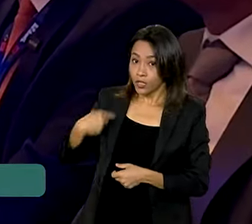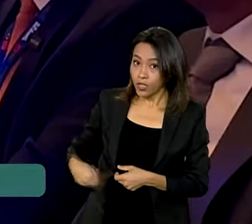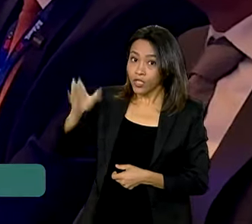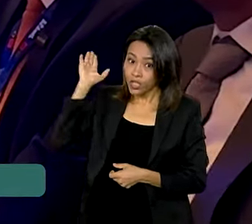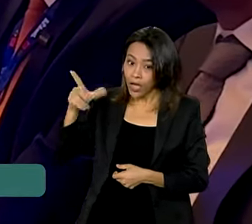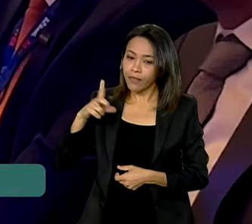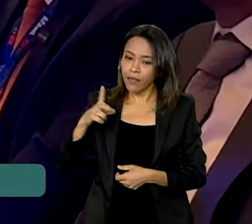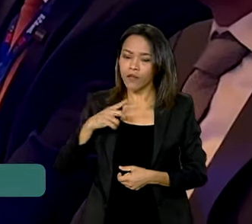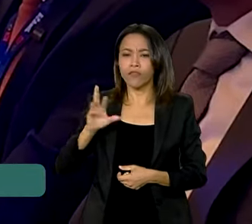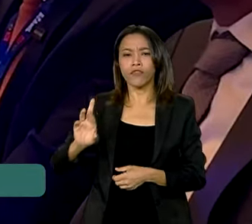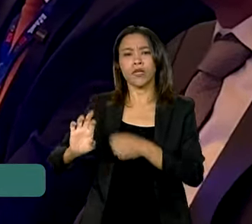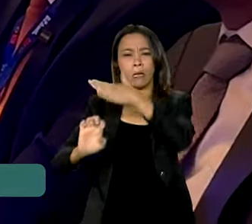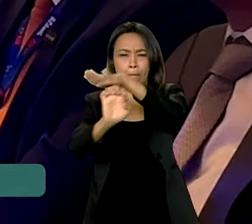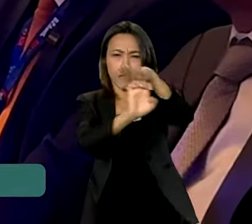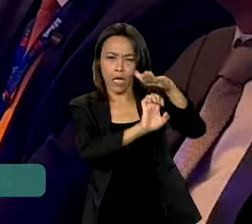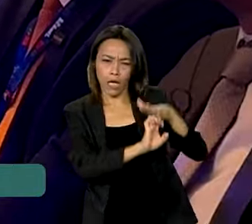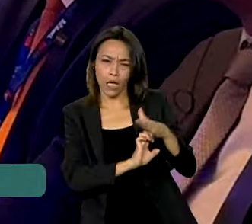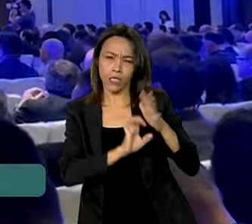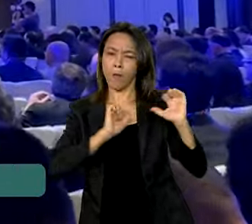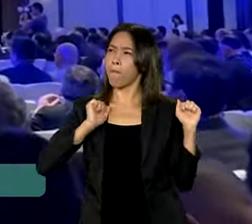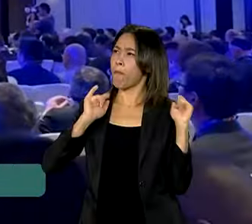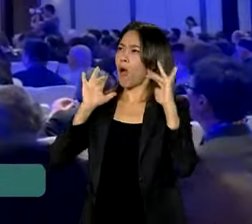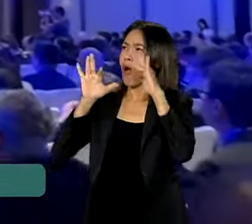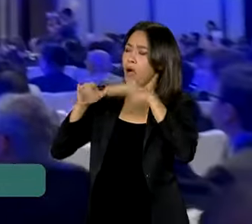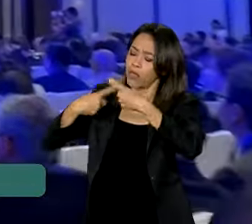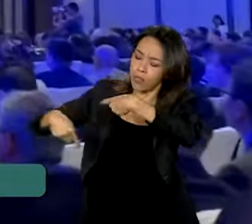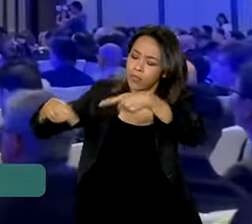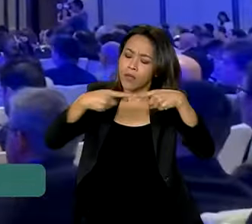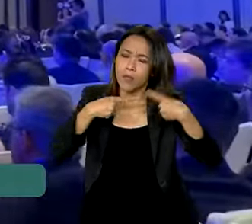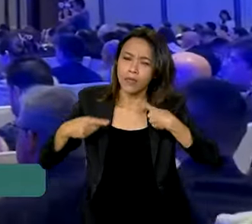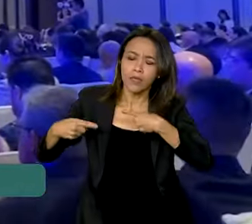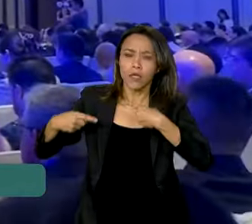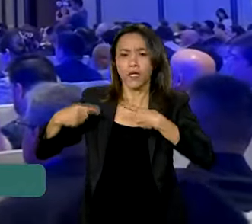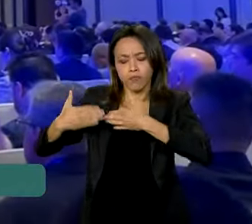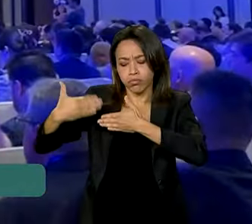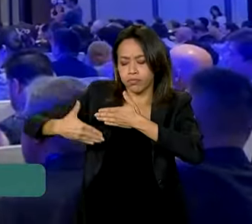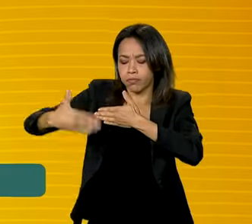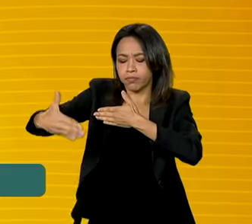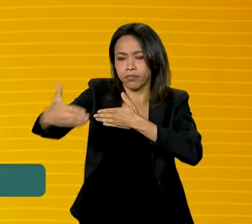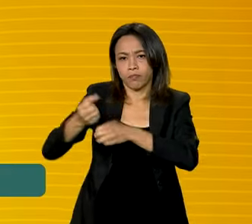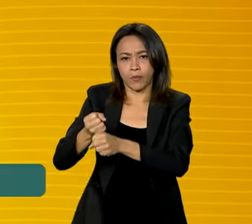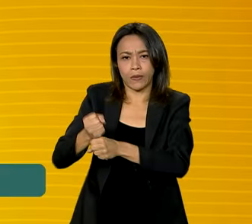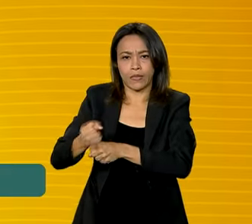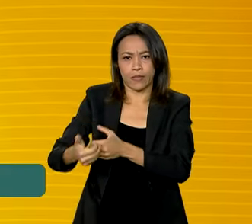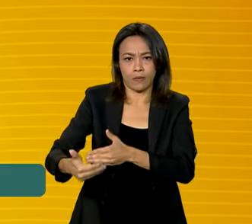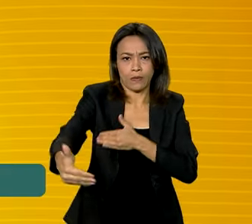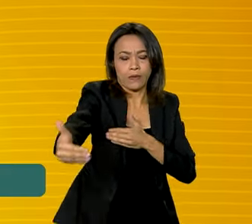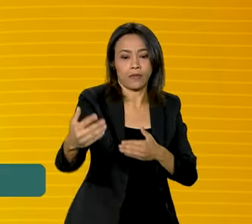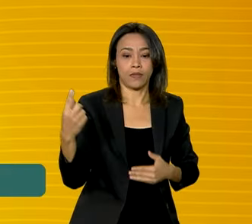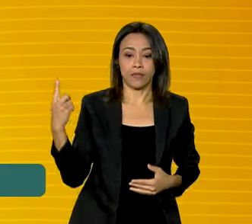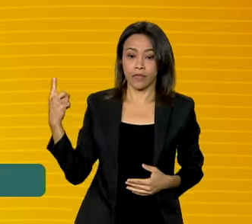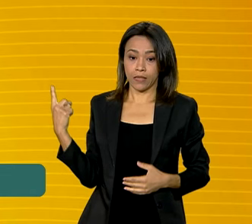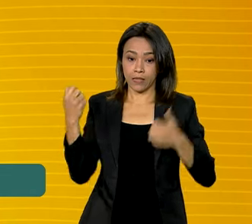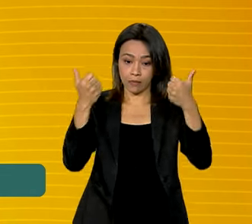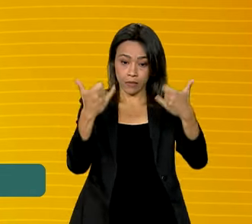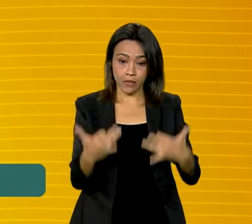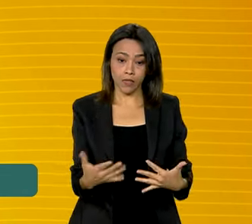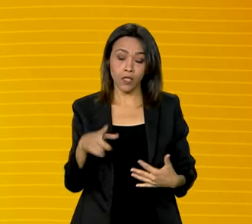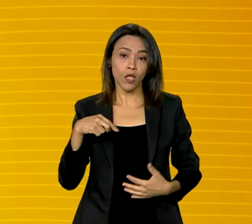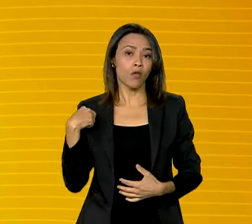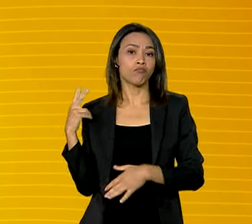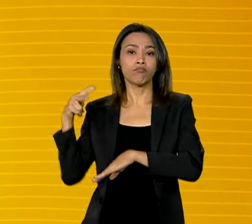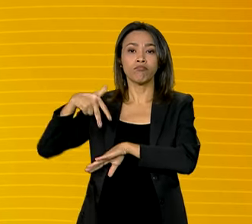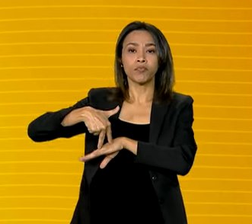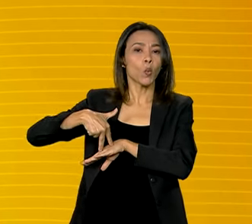de empresários, para debater as oportunidades de negócios nos próximos anos. Nós estamos aqui para olhar